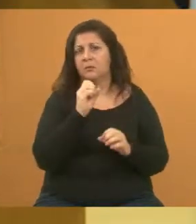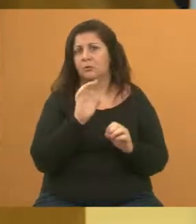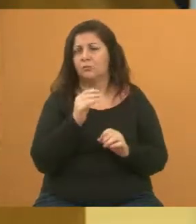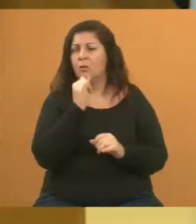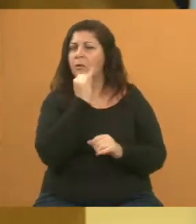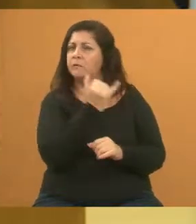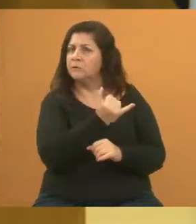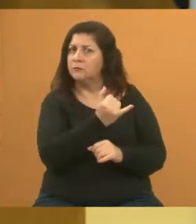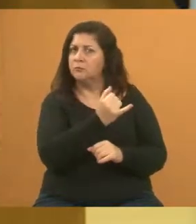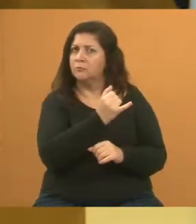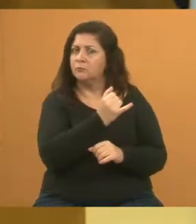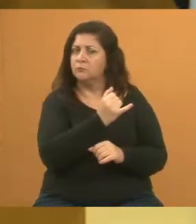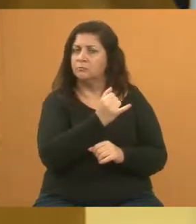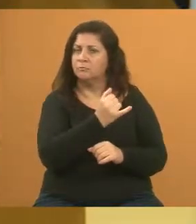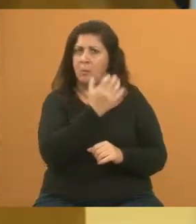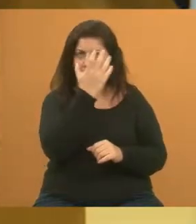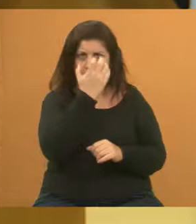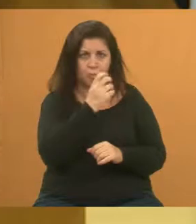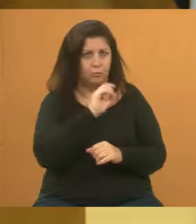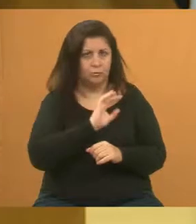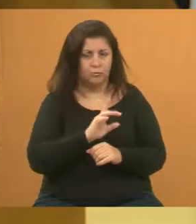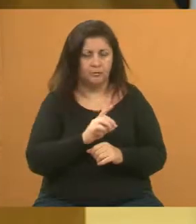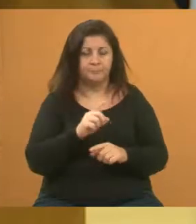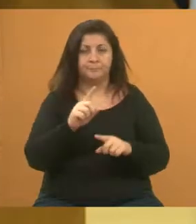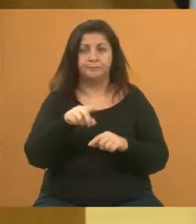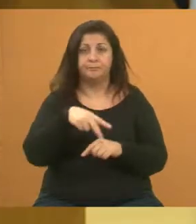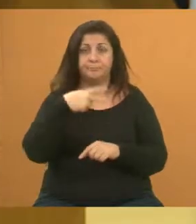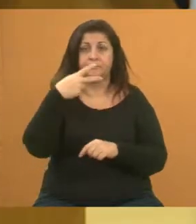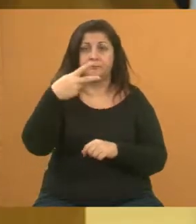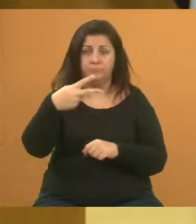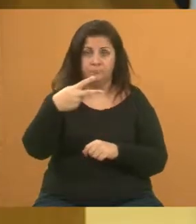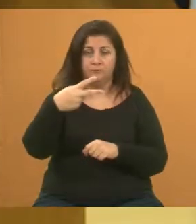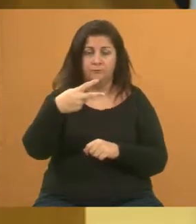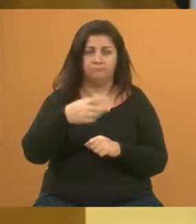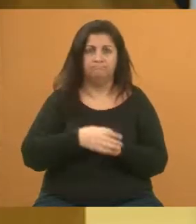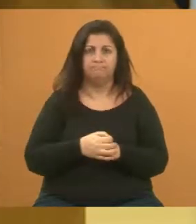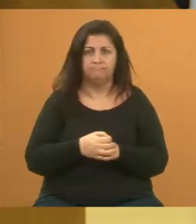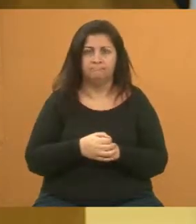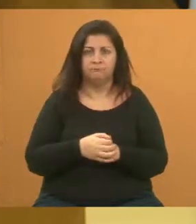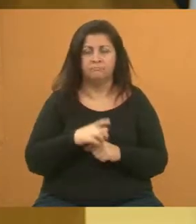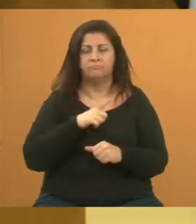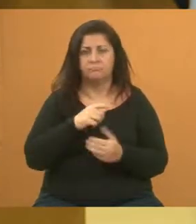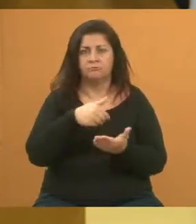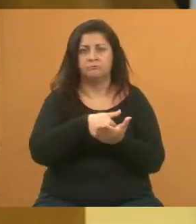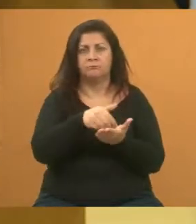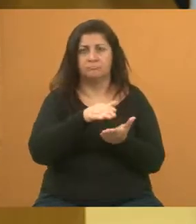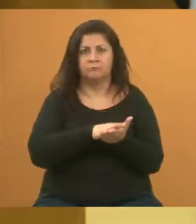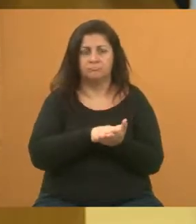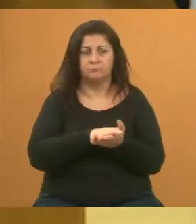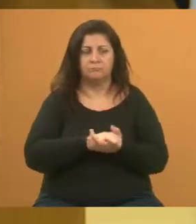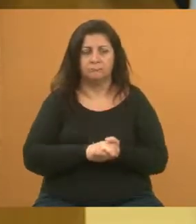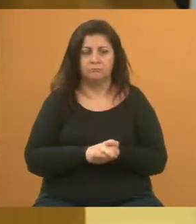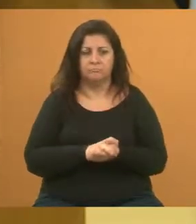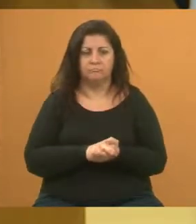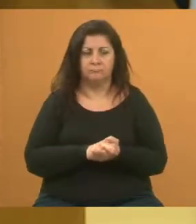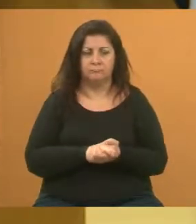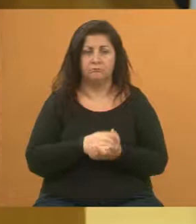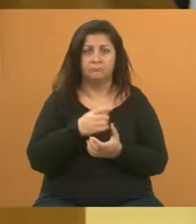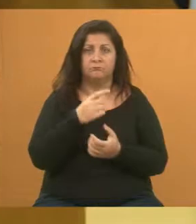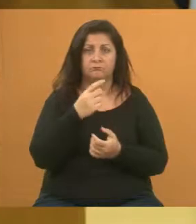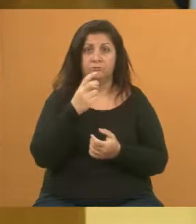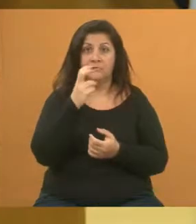olha, não faz mais isso, não é isso, Ana? Aí na segunda, ele já é multado em mais